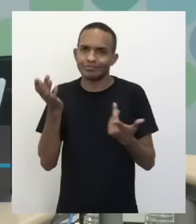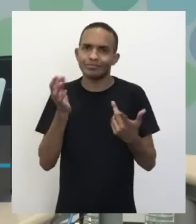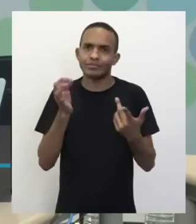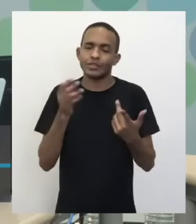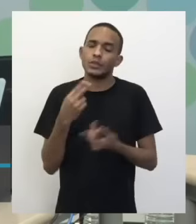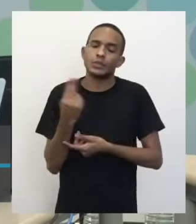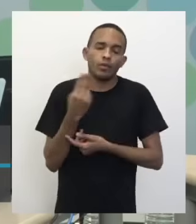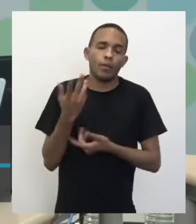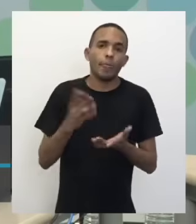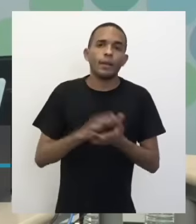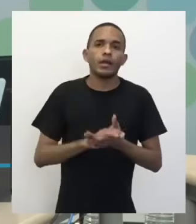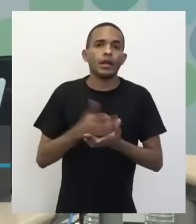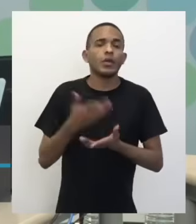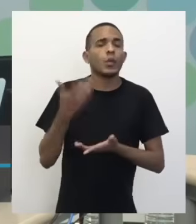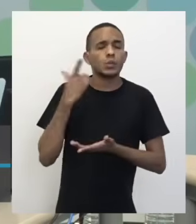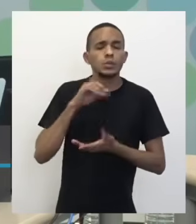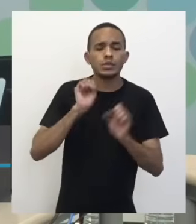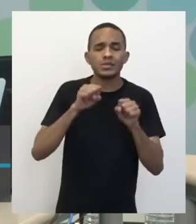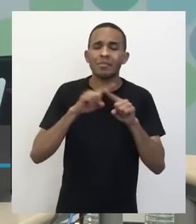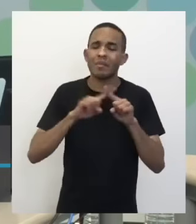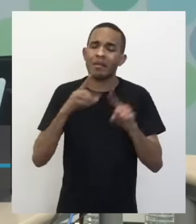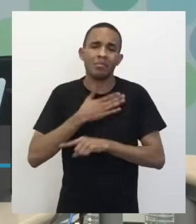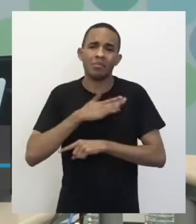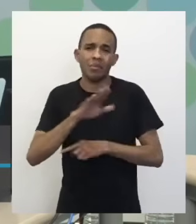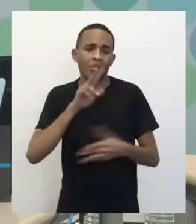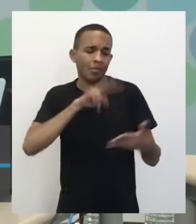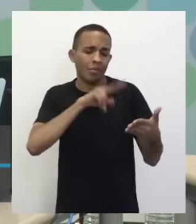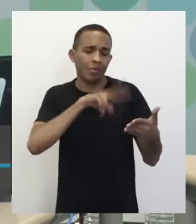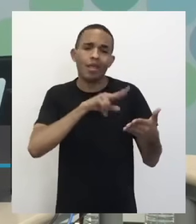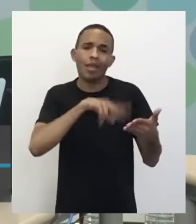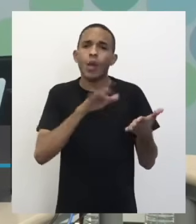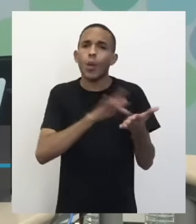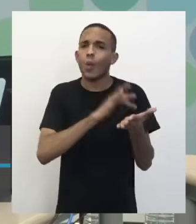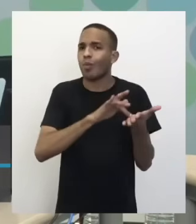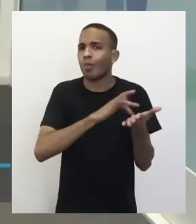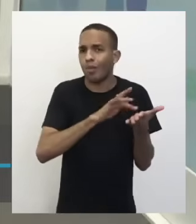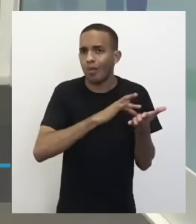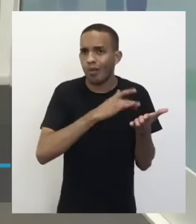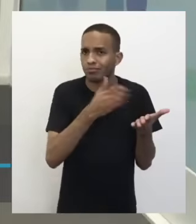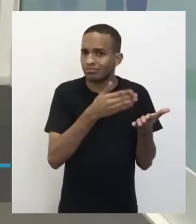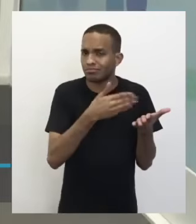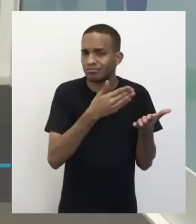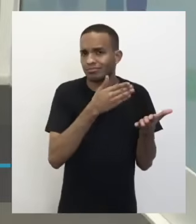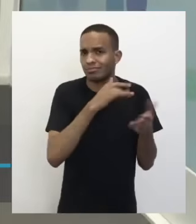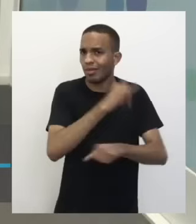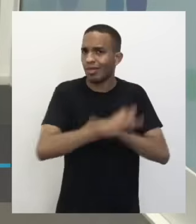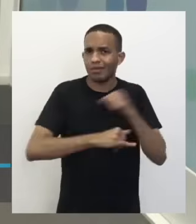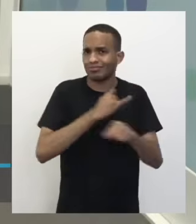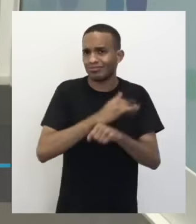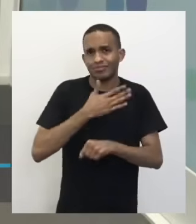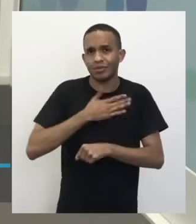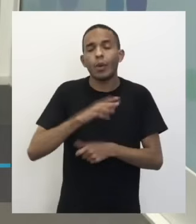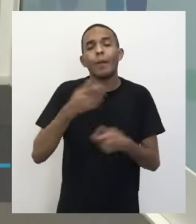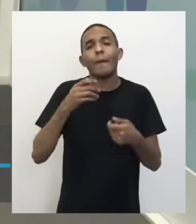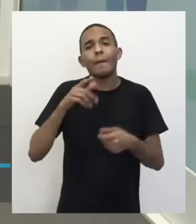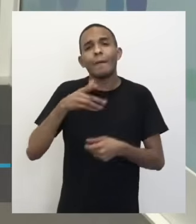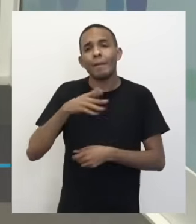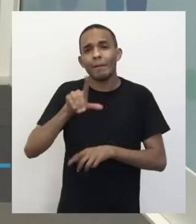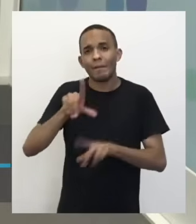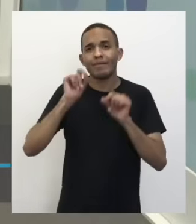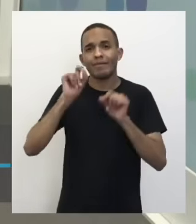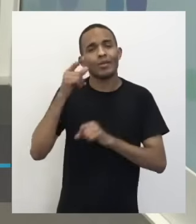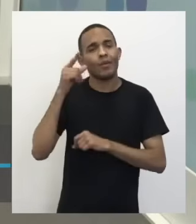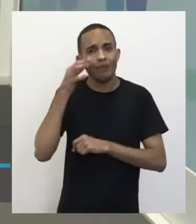consigo, por exemplo, consigo, mas não gosto. Ler um livro online. Você consegue também? Prefere, Andréia, ou não? Não, eu prefiro o físico. Eu também